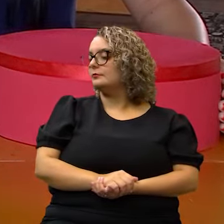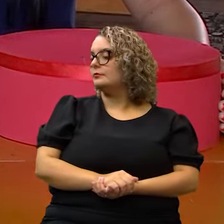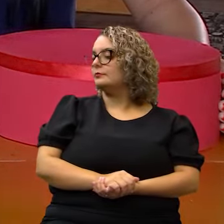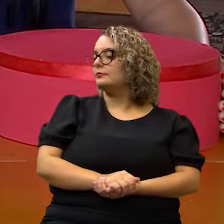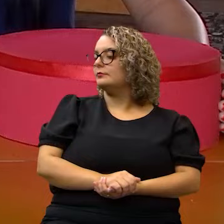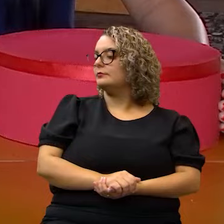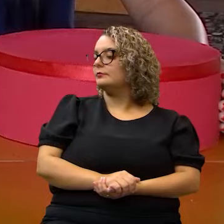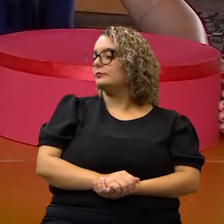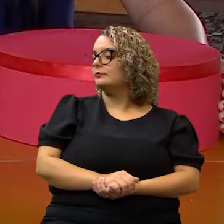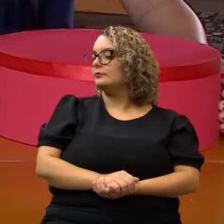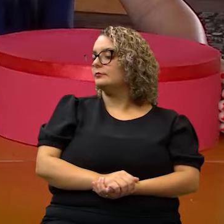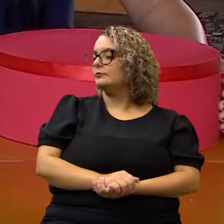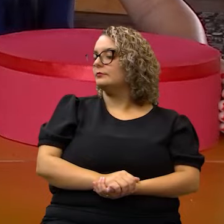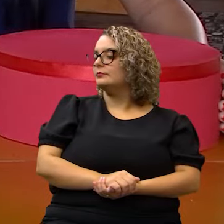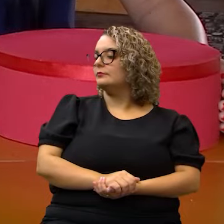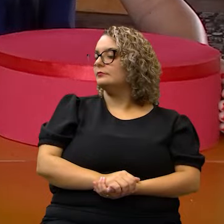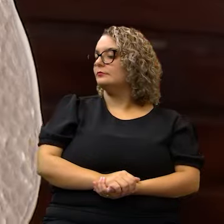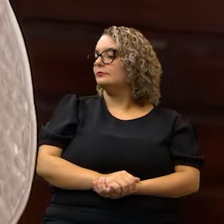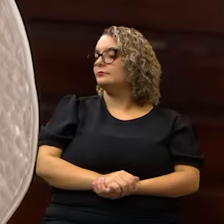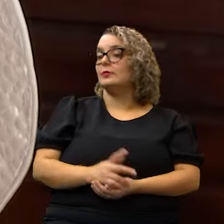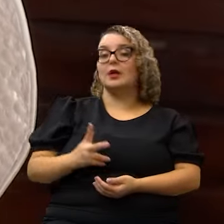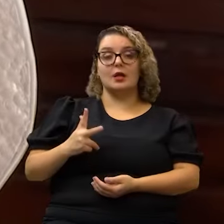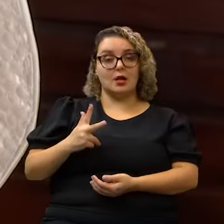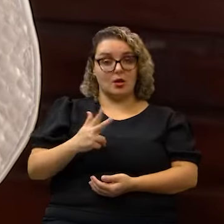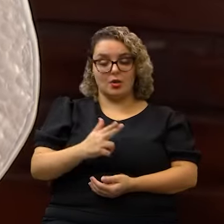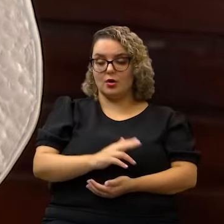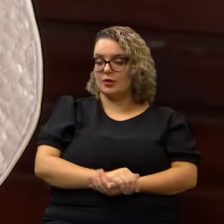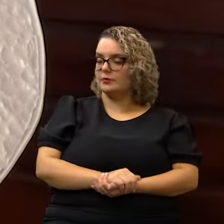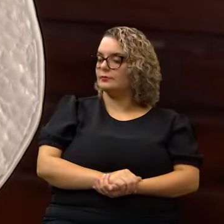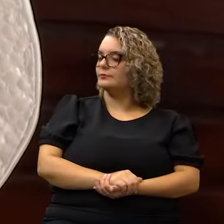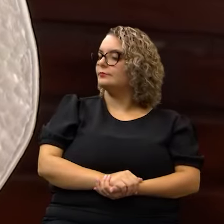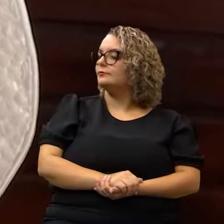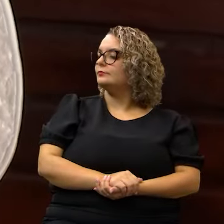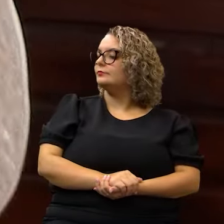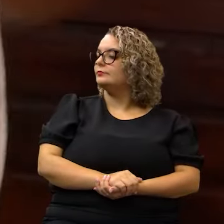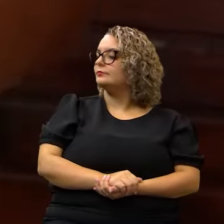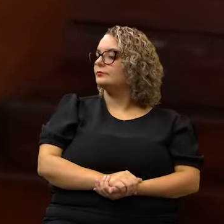Ó. Aí venho com a tesoura.